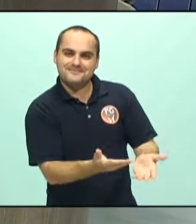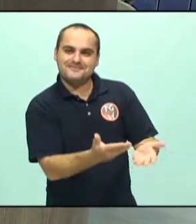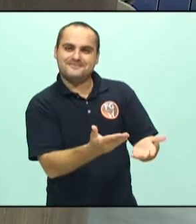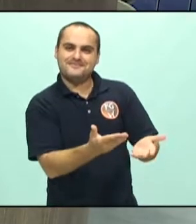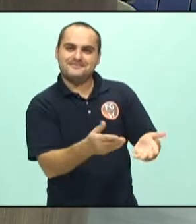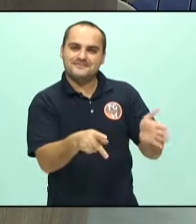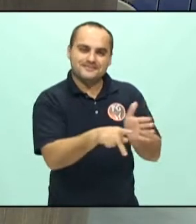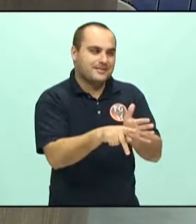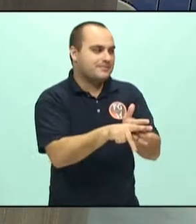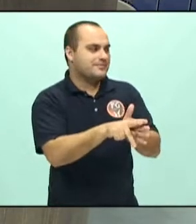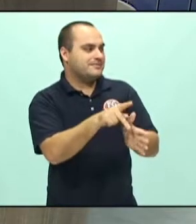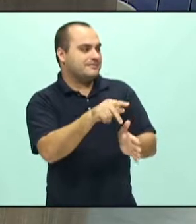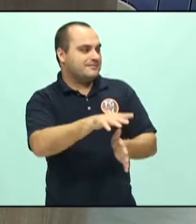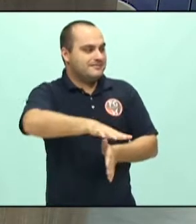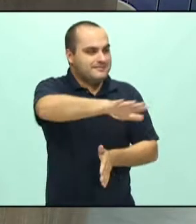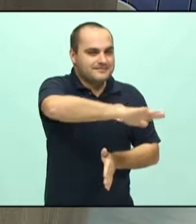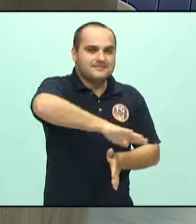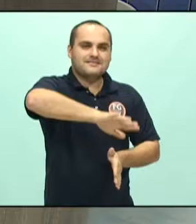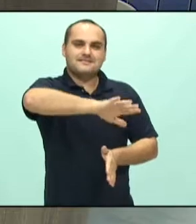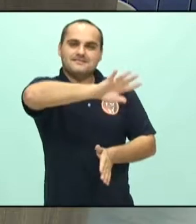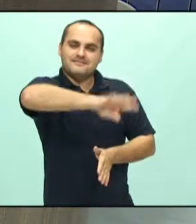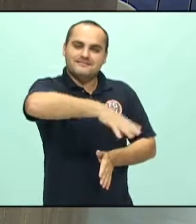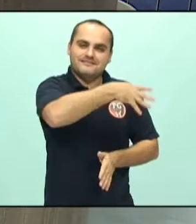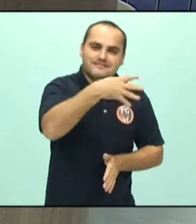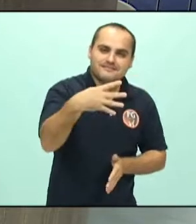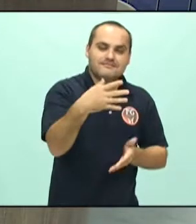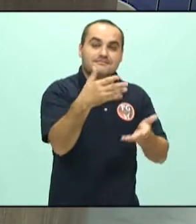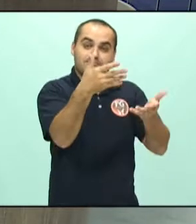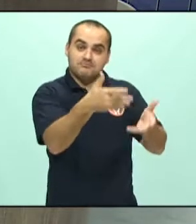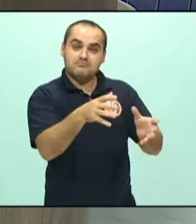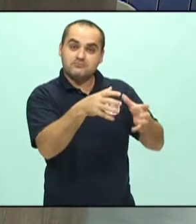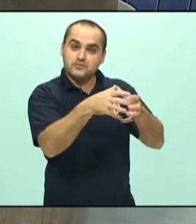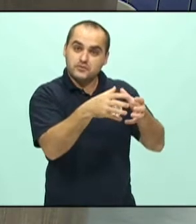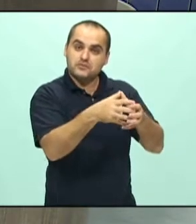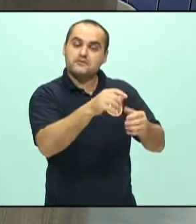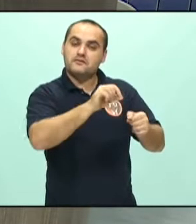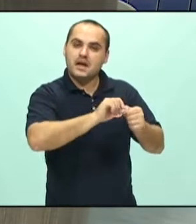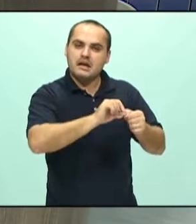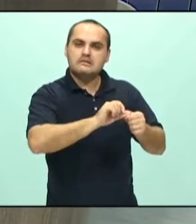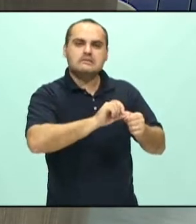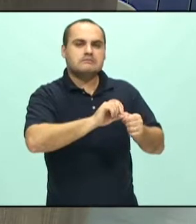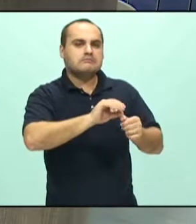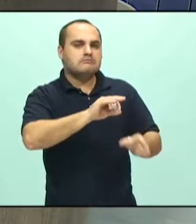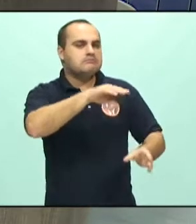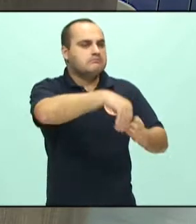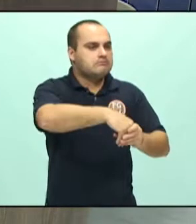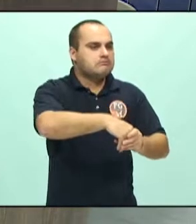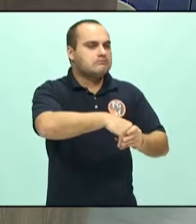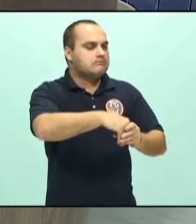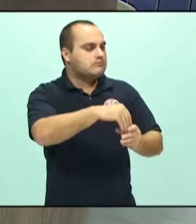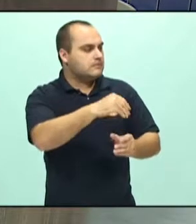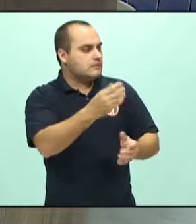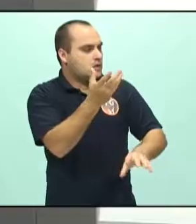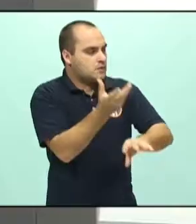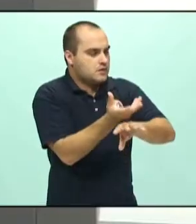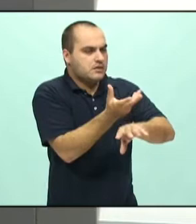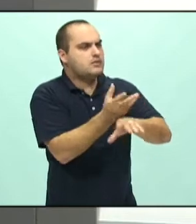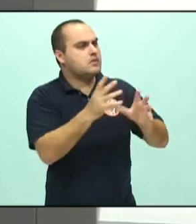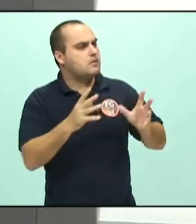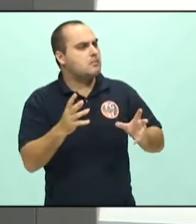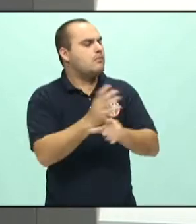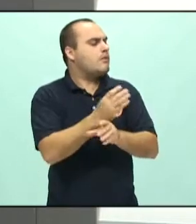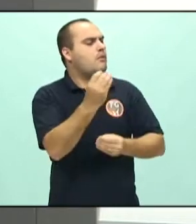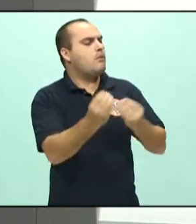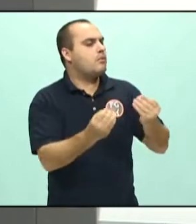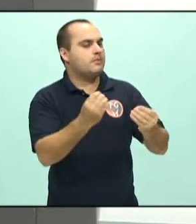confecção gráfica que os grupos realizam para poder condensar o conteúdo do projeto. A